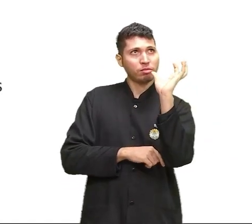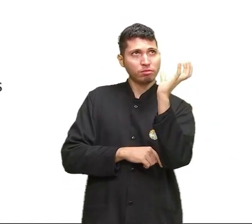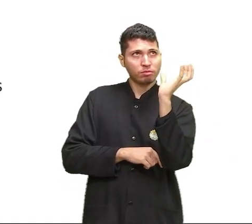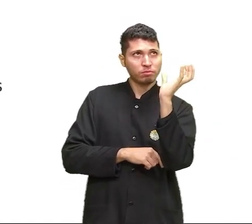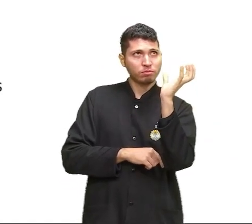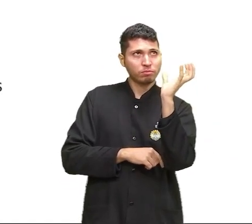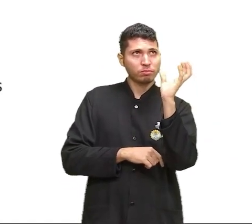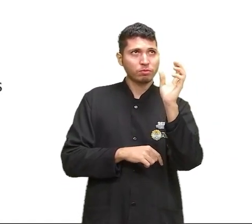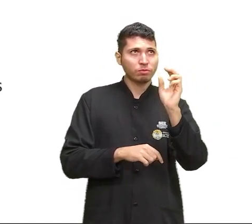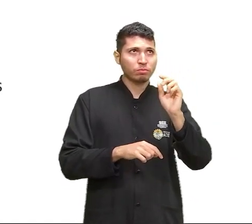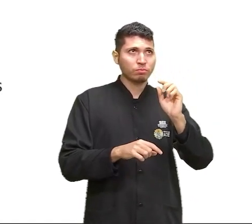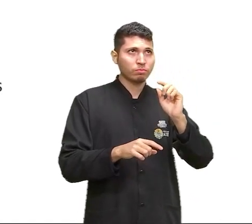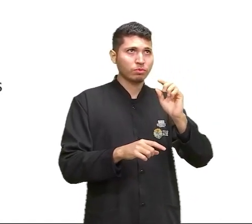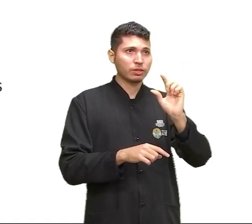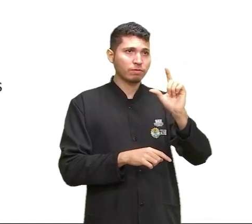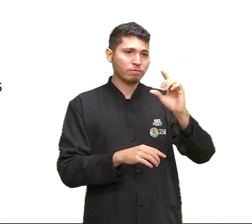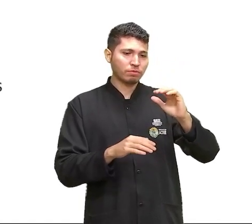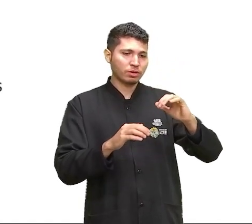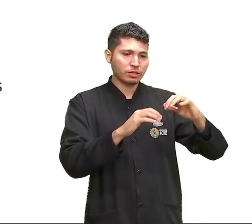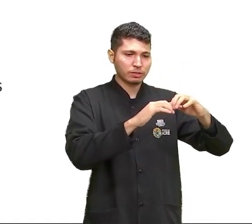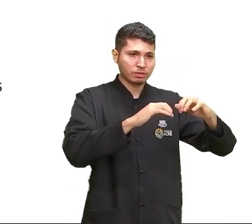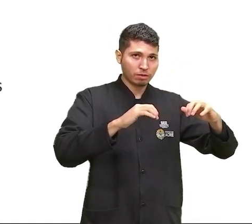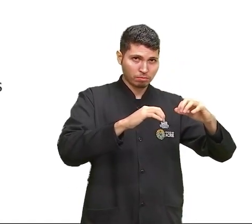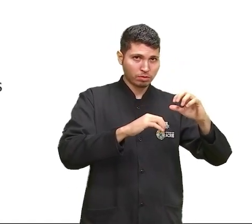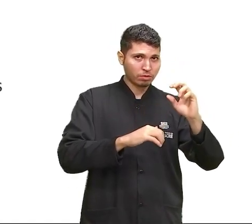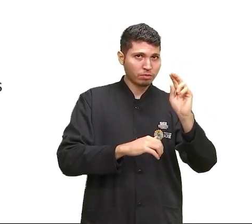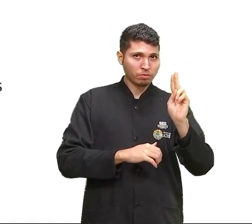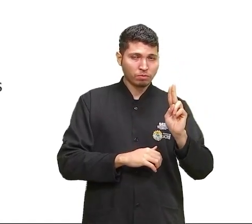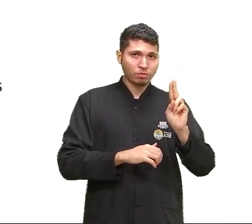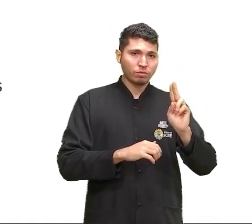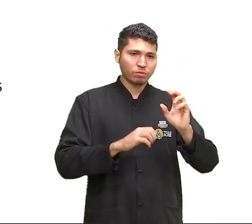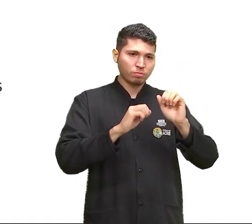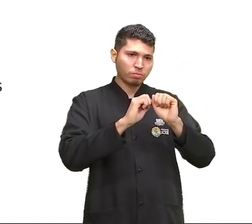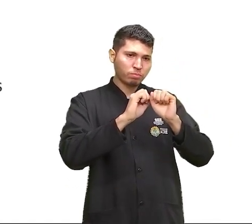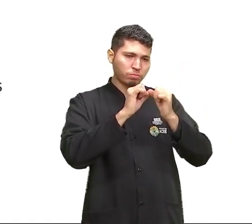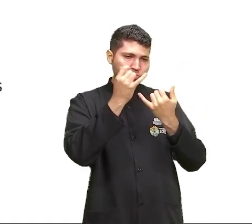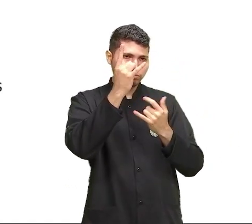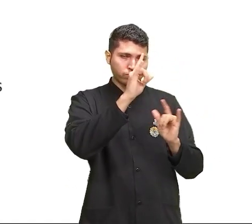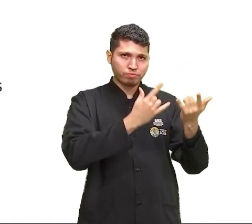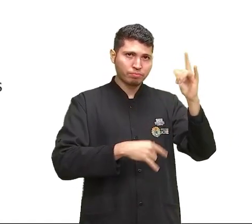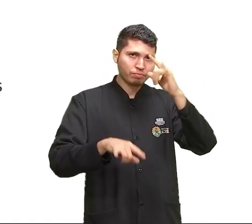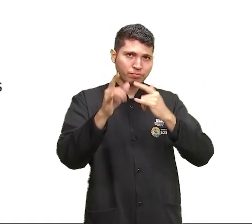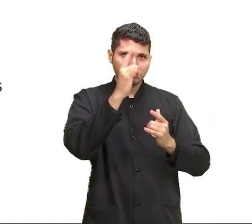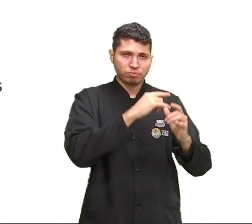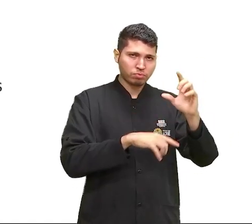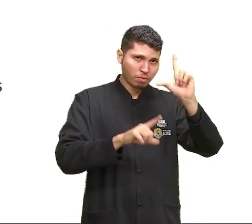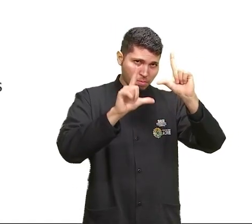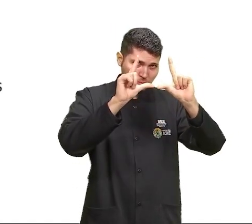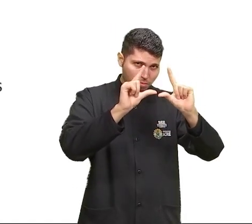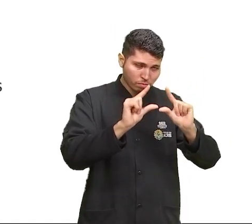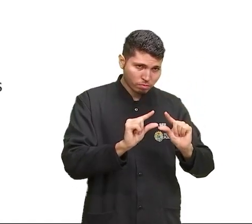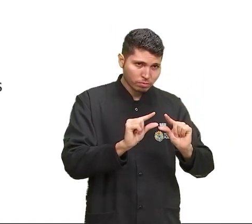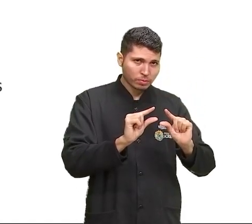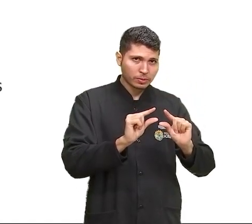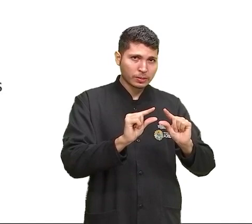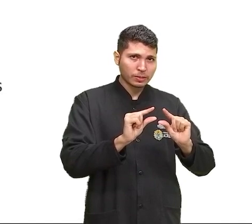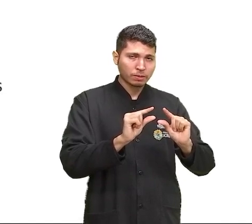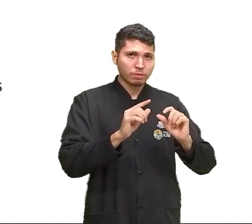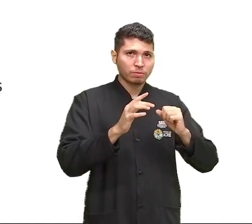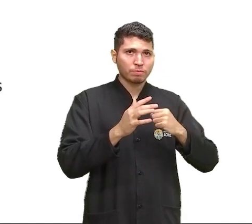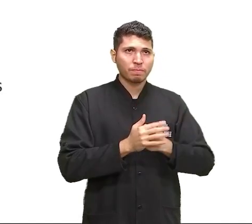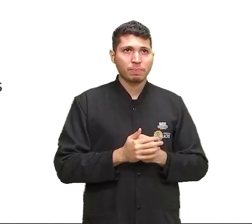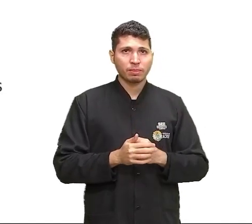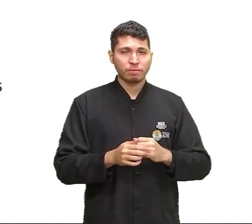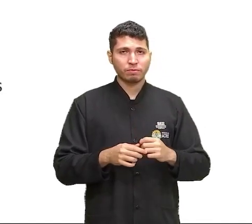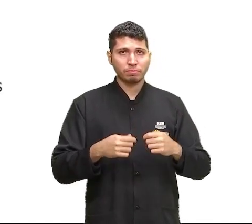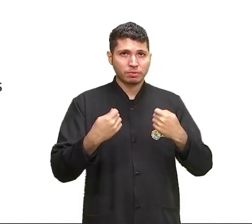Como a tensão vai dividir, mais lâmpadas, brilho menor. E para que aconteça, não tenha essa perda de brilho, vai